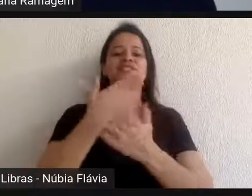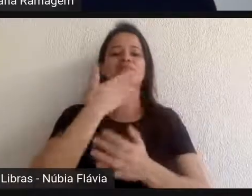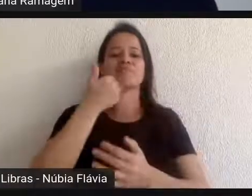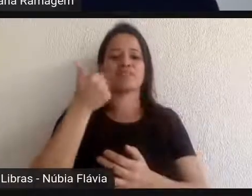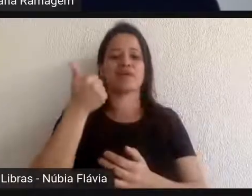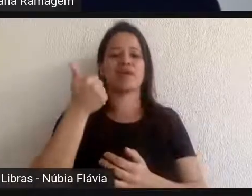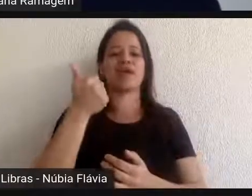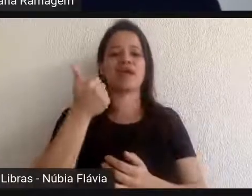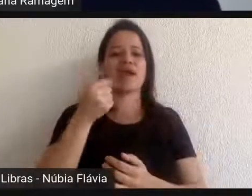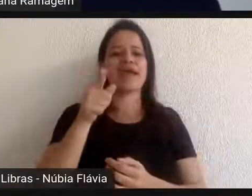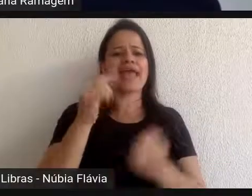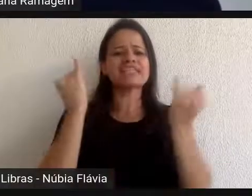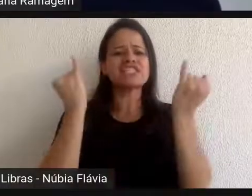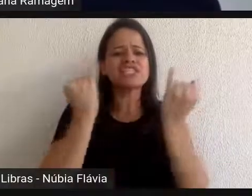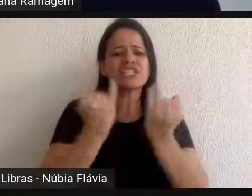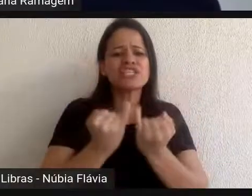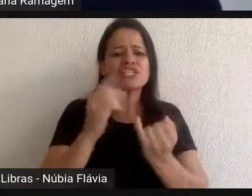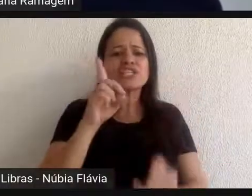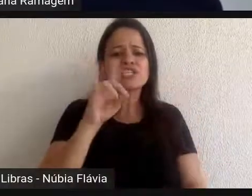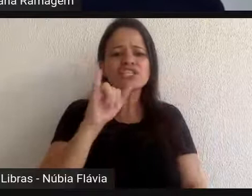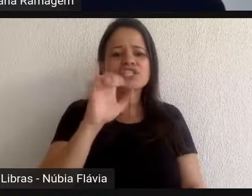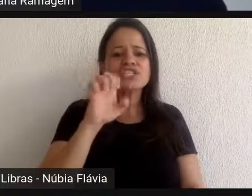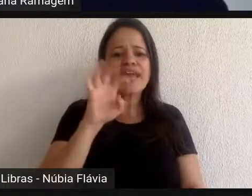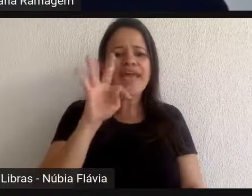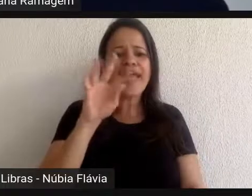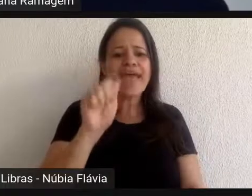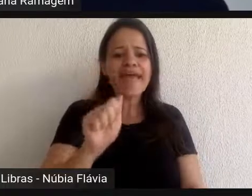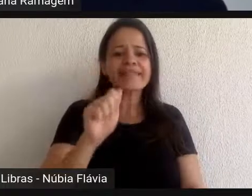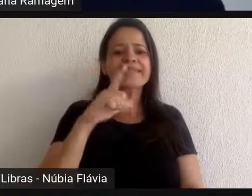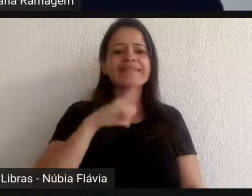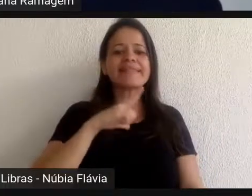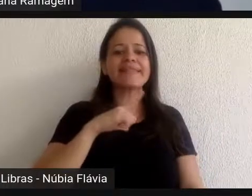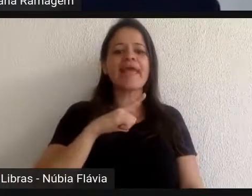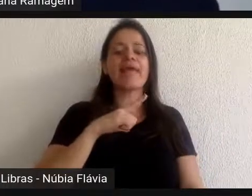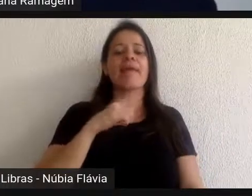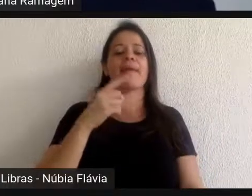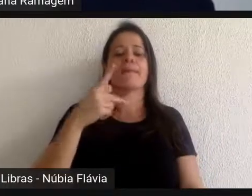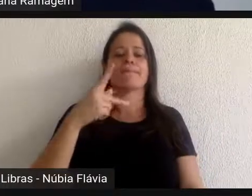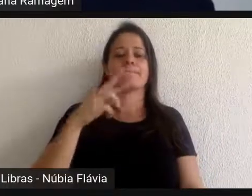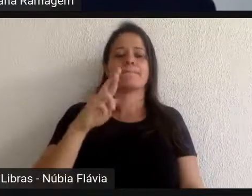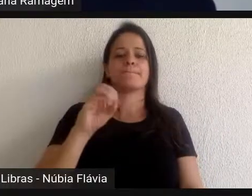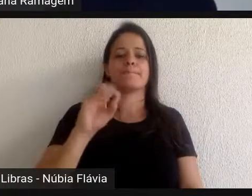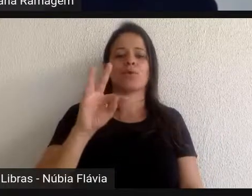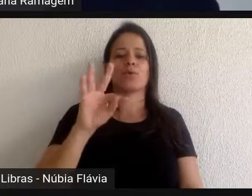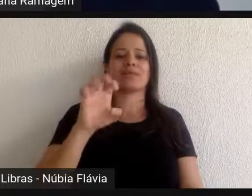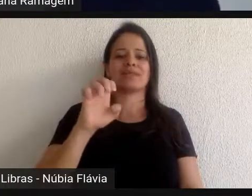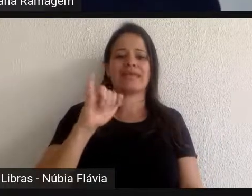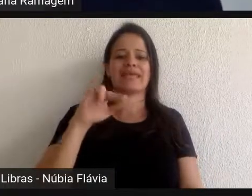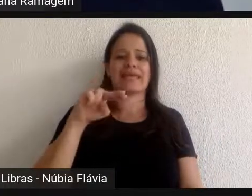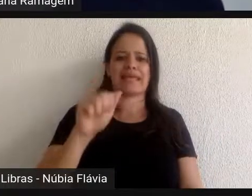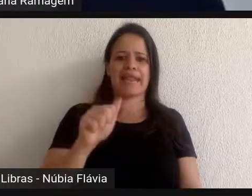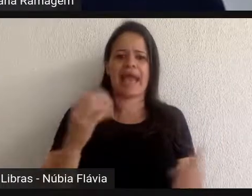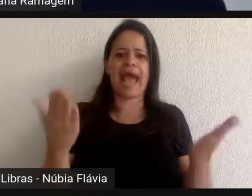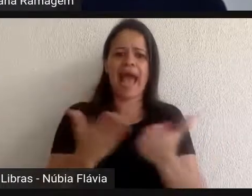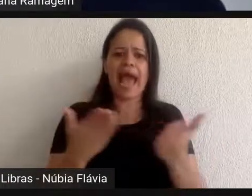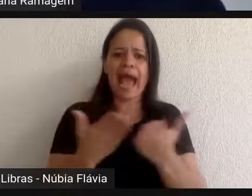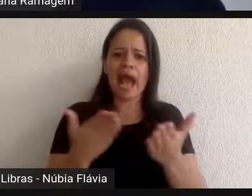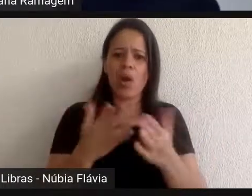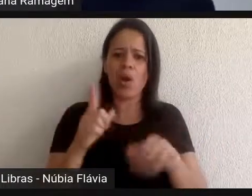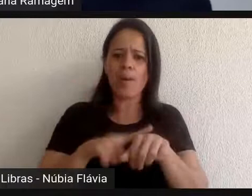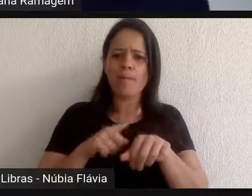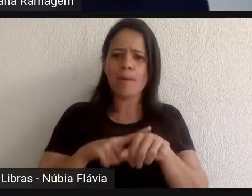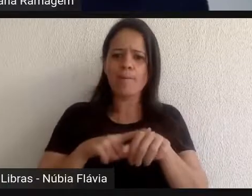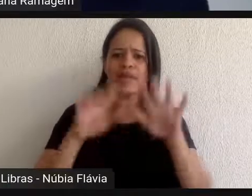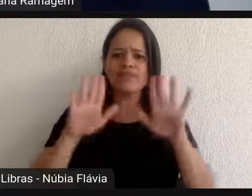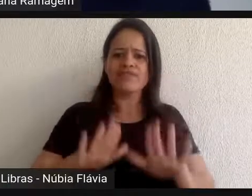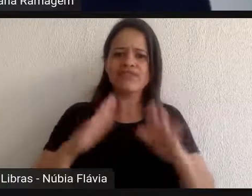dietas extremamente restritivas ou hiperproteicas, né? Elas, para esse momento em que a gente tem que cuidar da nossa